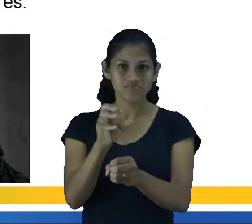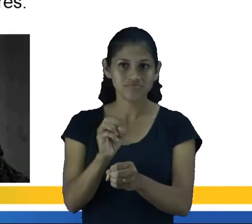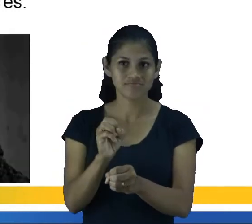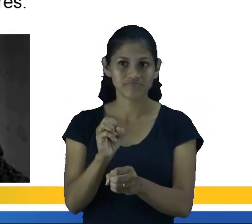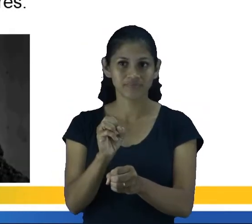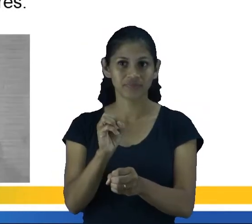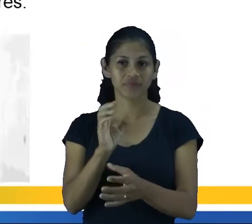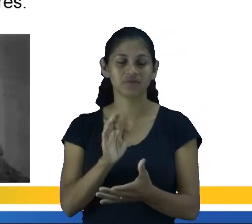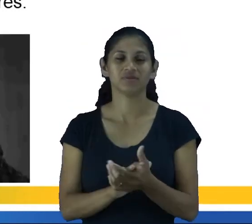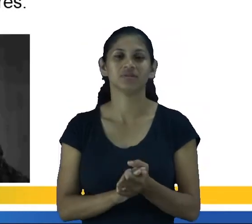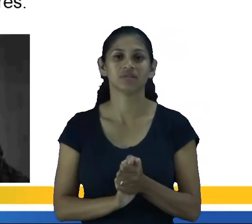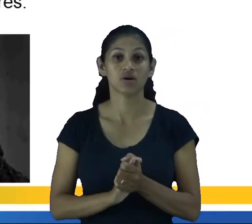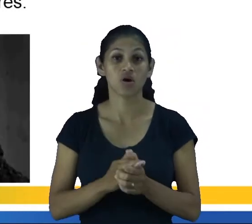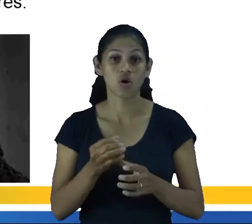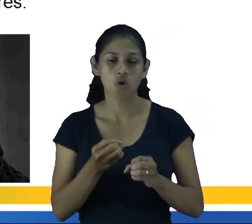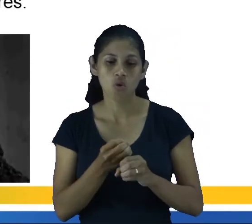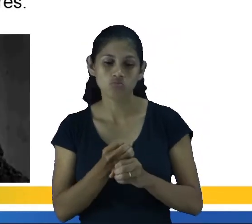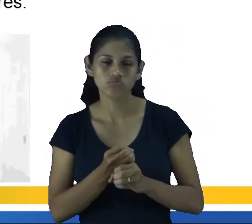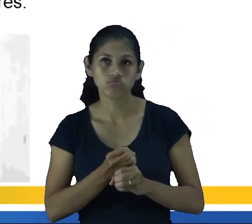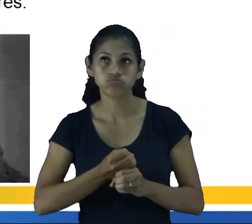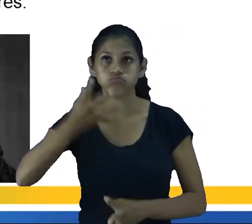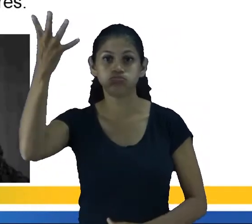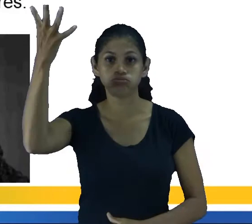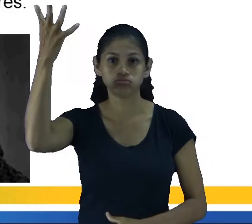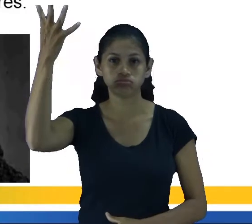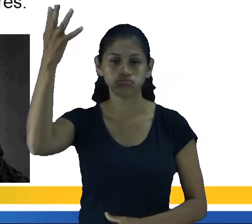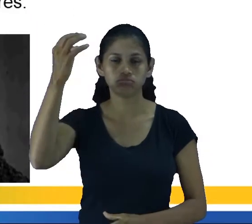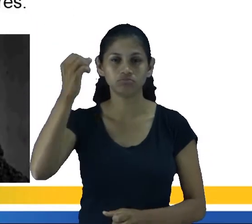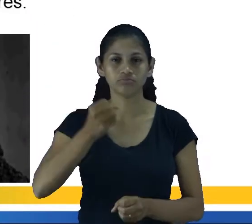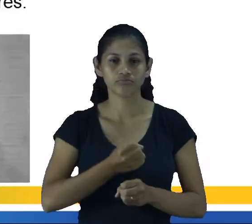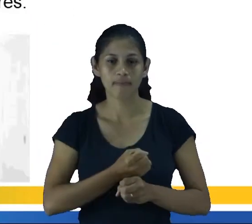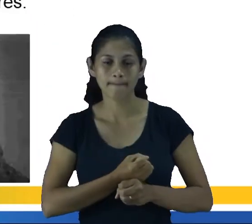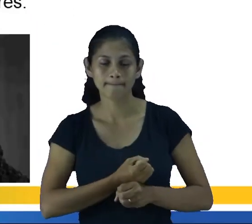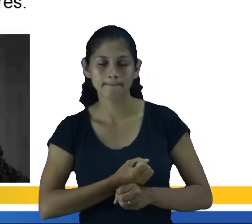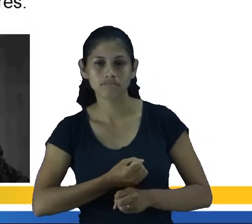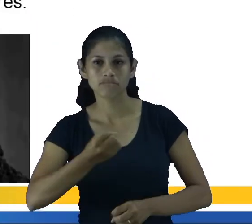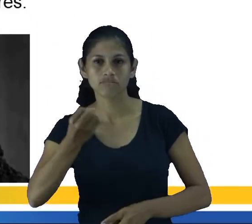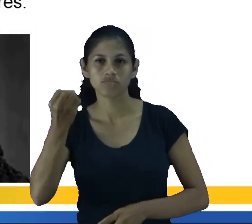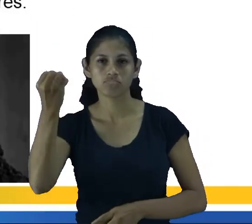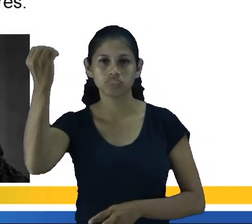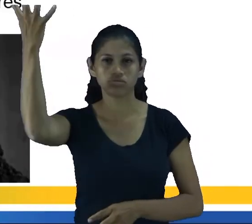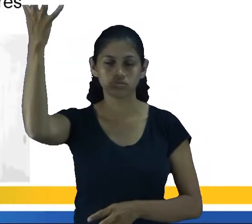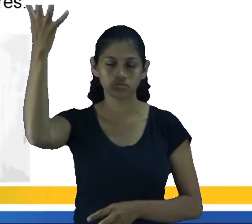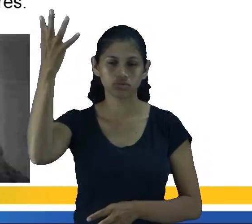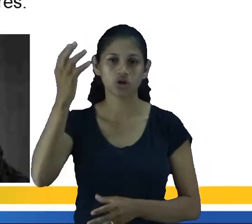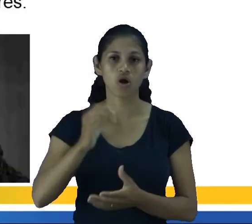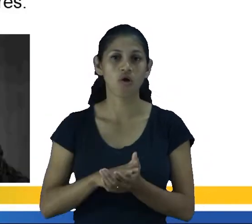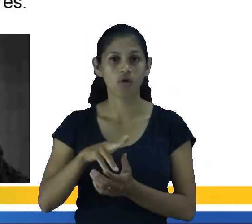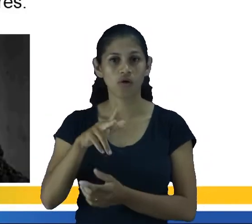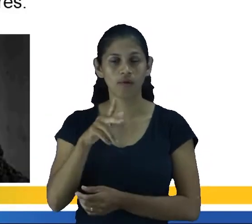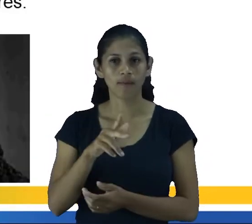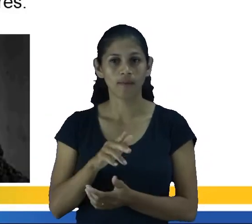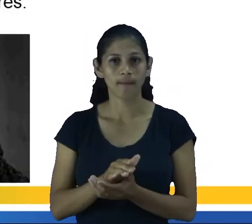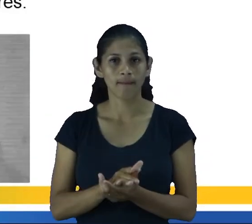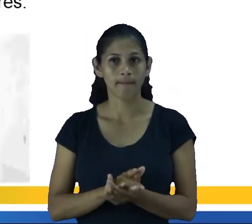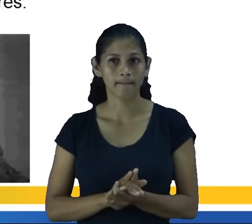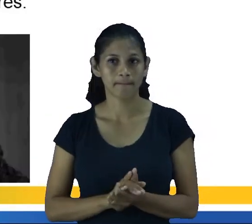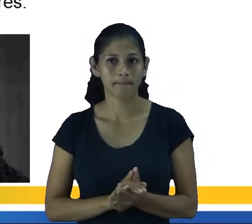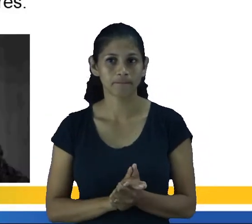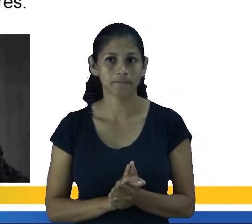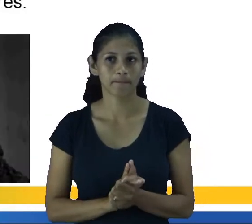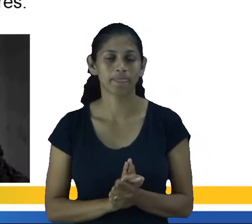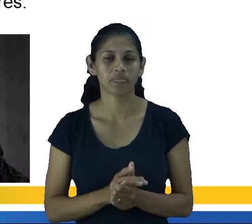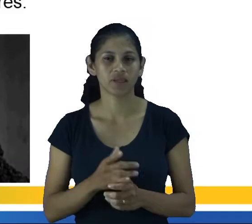lançam esses foguetes sinalizadores, né, e neles vai ter o quê? A gente vai ter um magnésio, né, para realizar